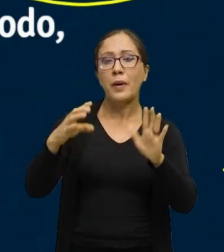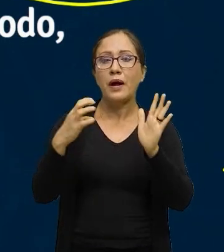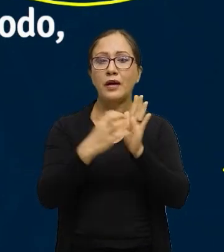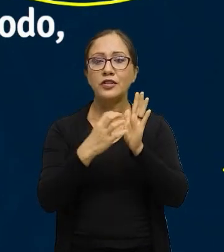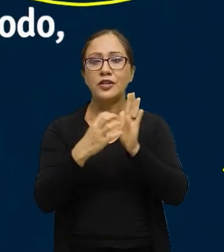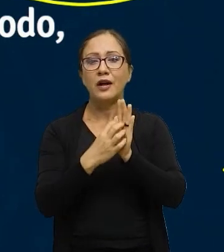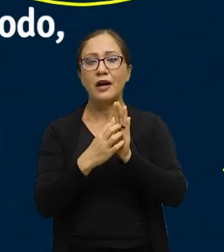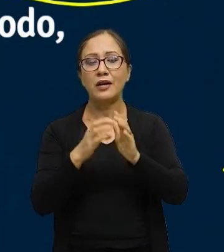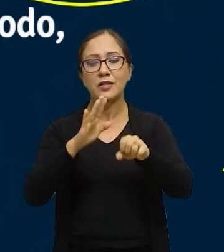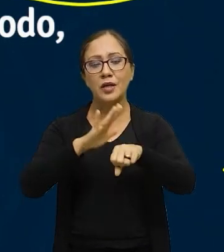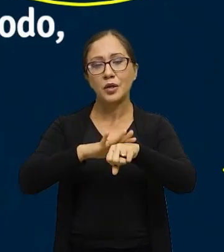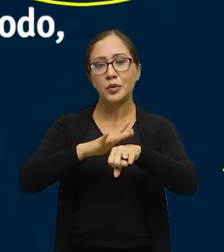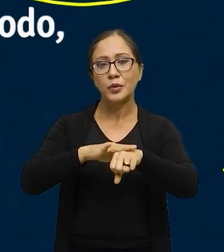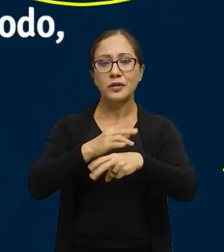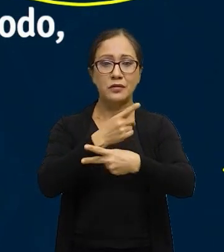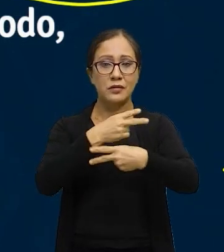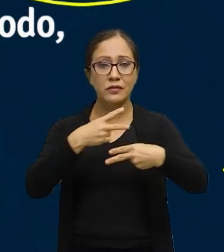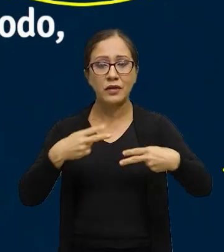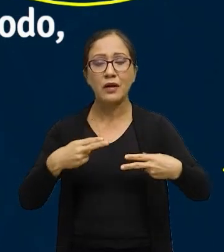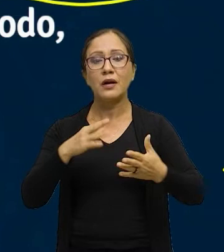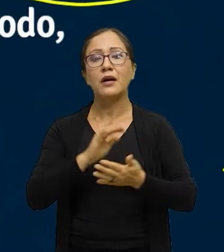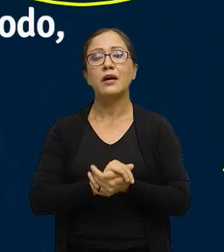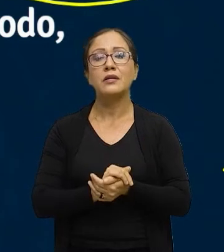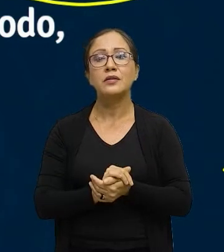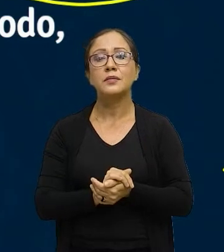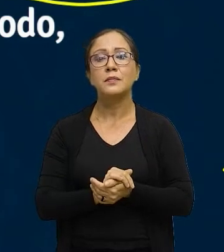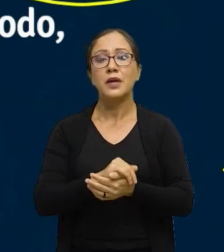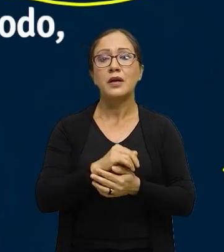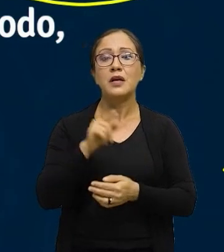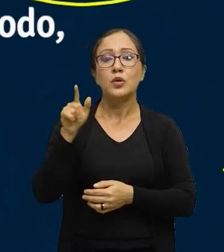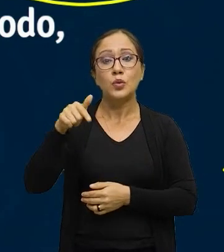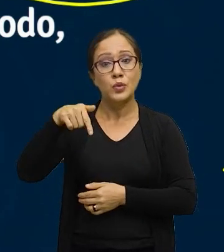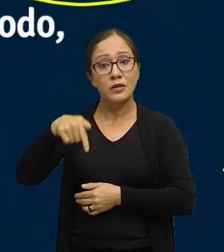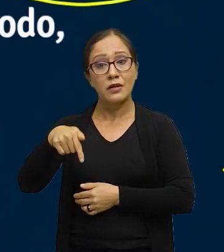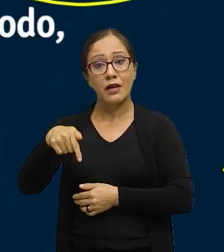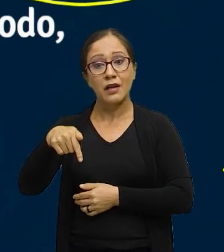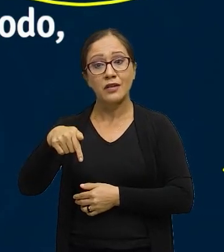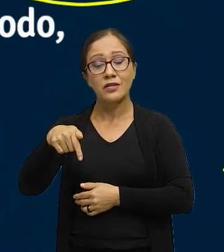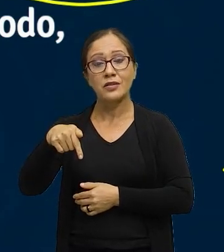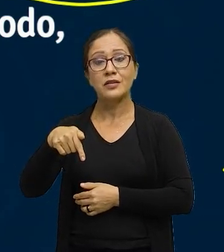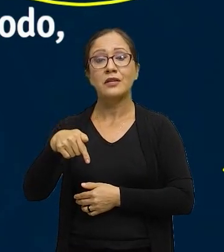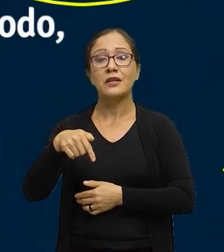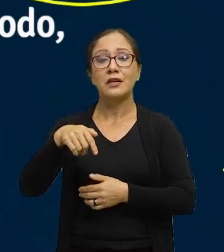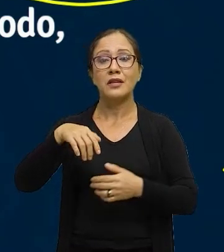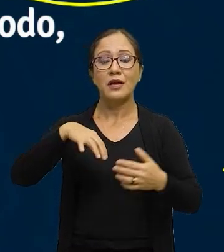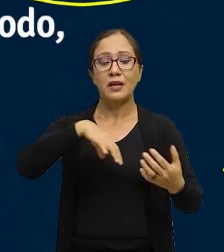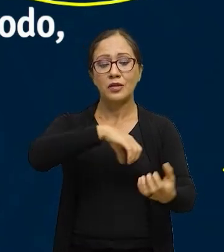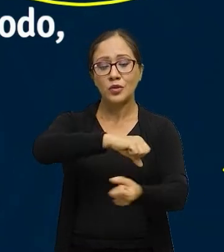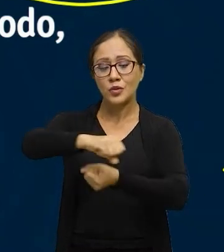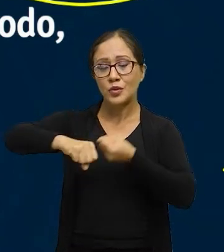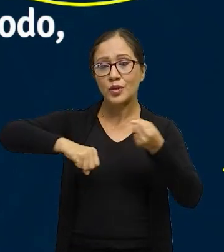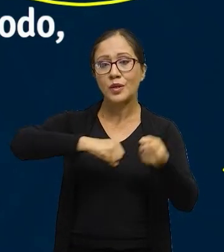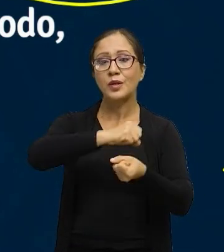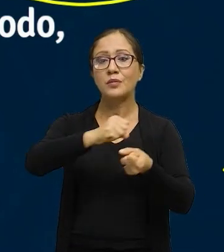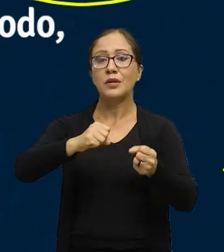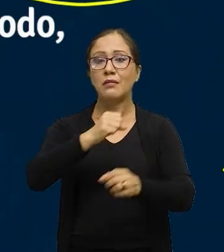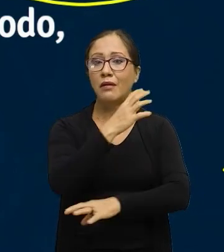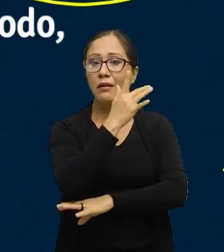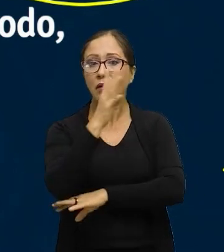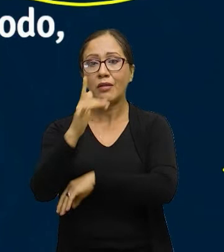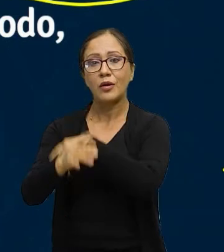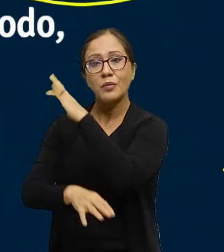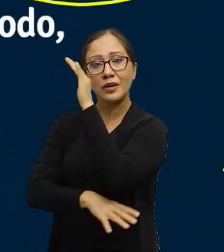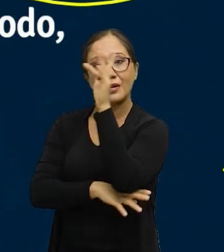a malária e outras doenças. No 7, nós falamos sobre sustentabilidade ambiental. E no